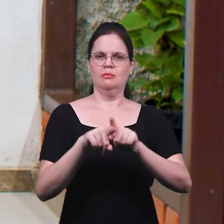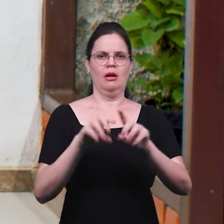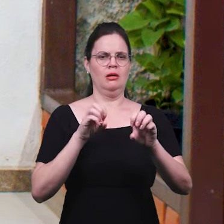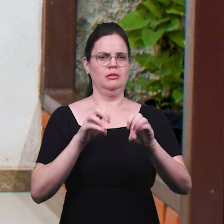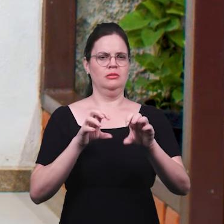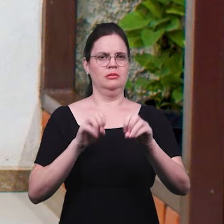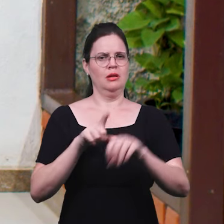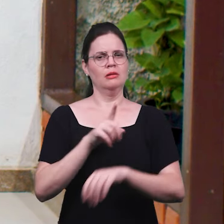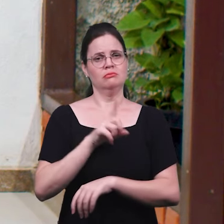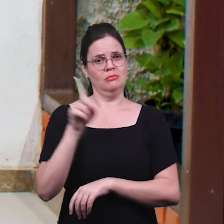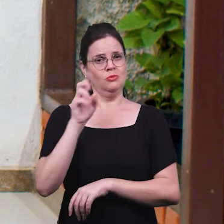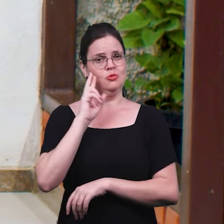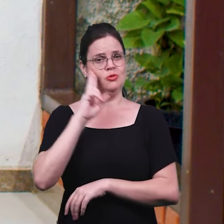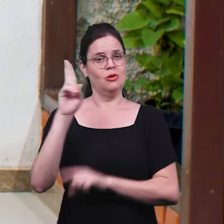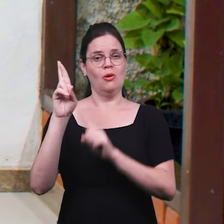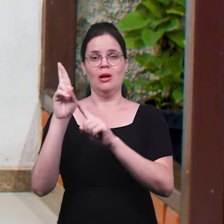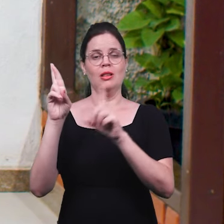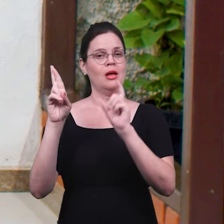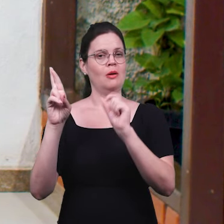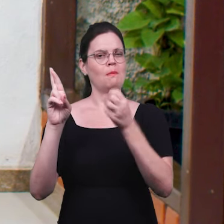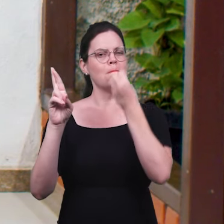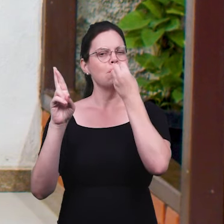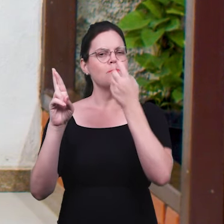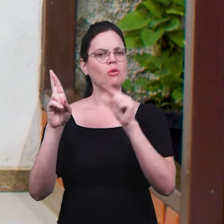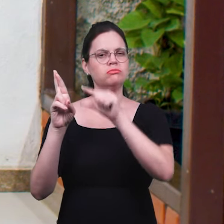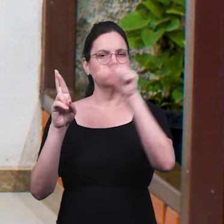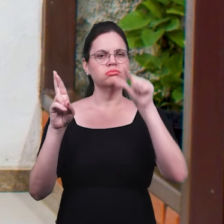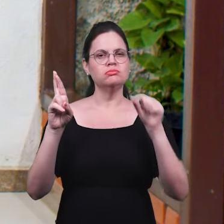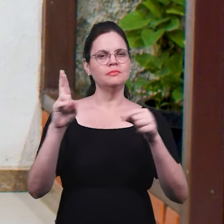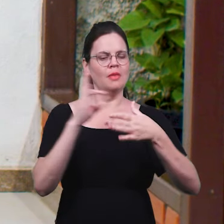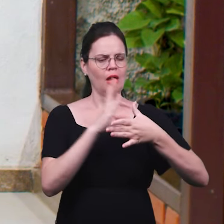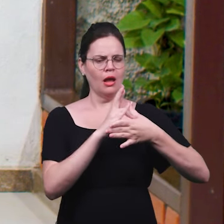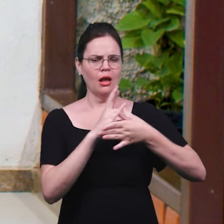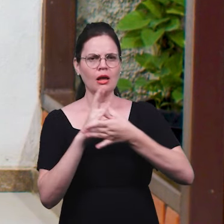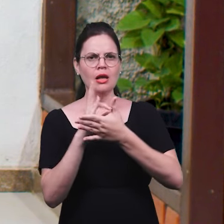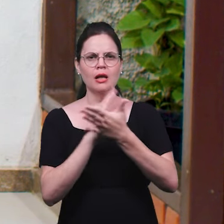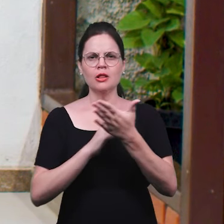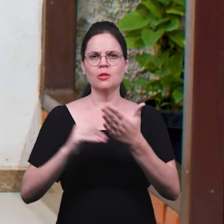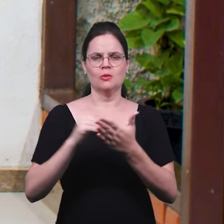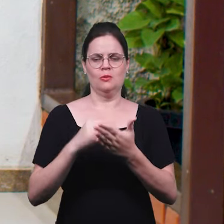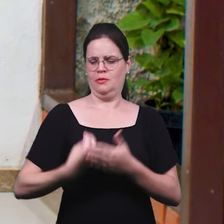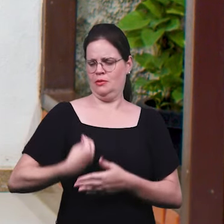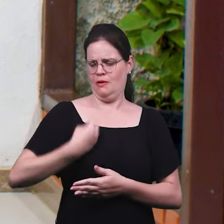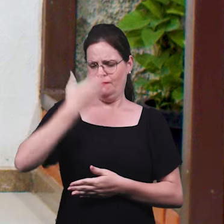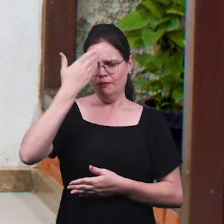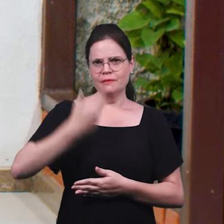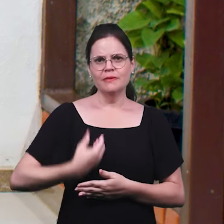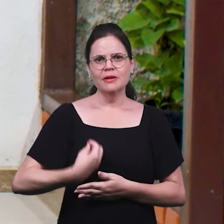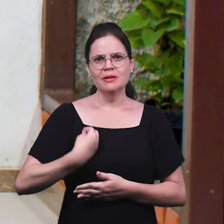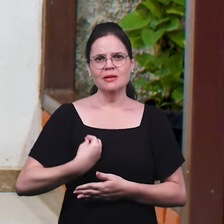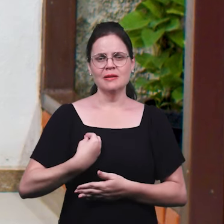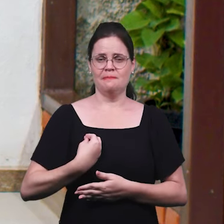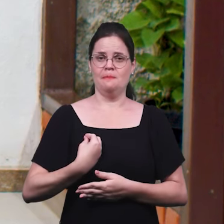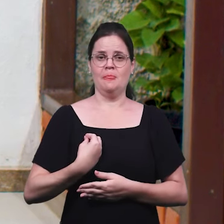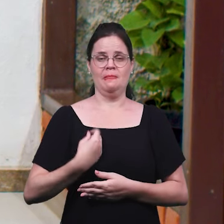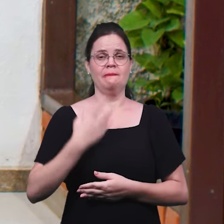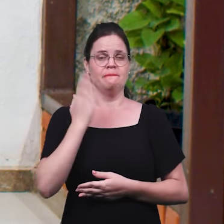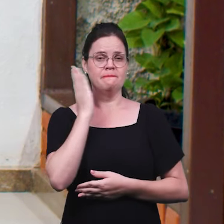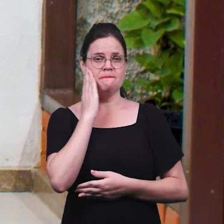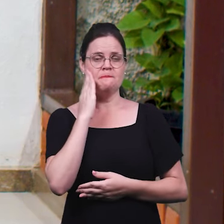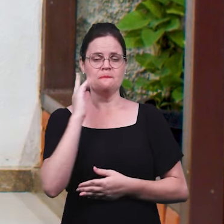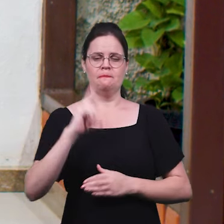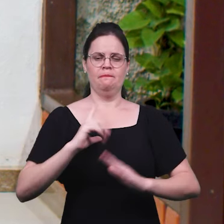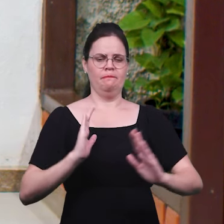que Ele é o nosso bom pastor, é aquele que nos guia nossas vidas diante do momento que nós estamos vivendo, que está